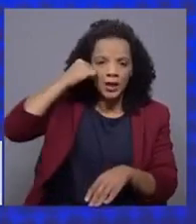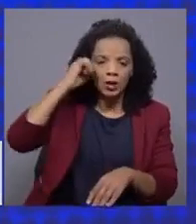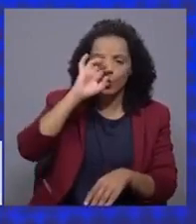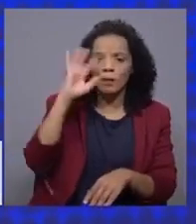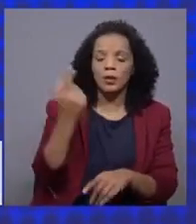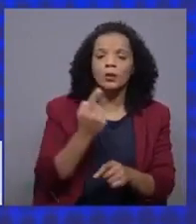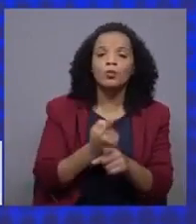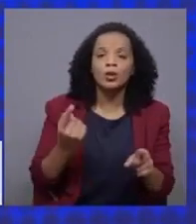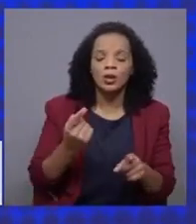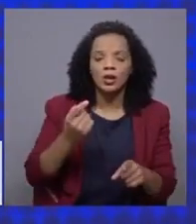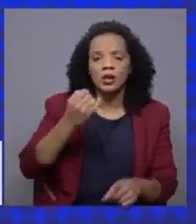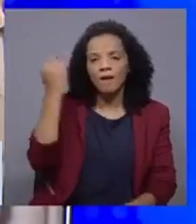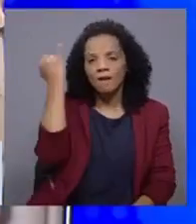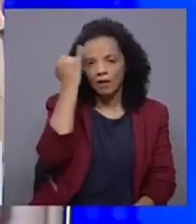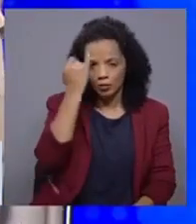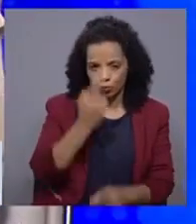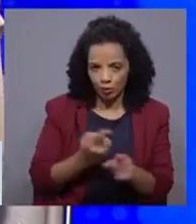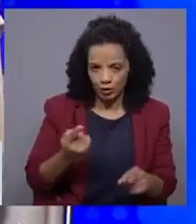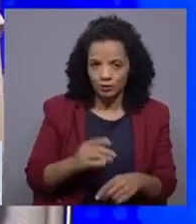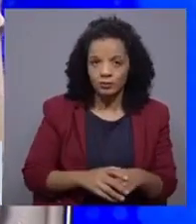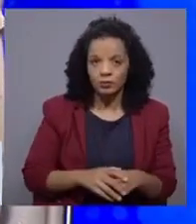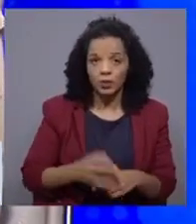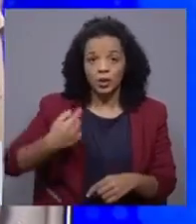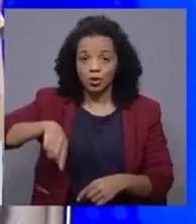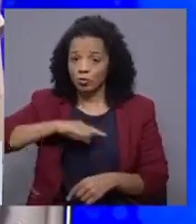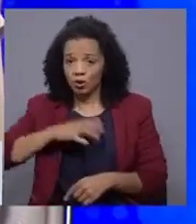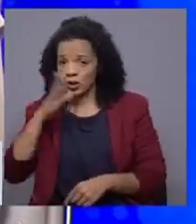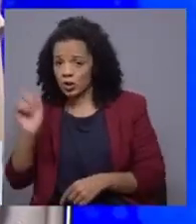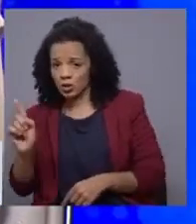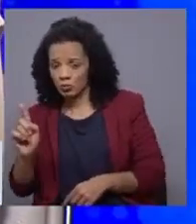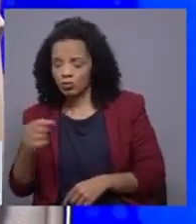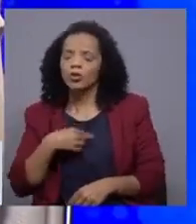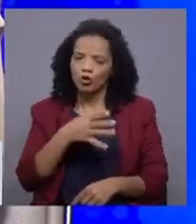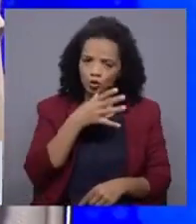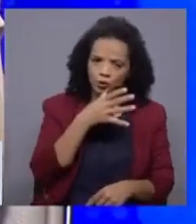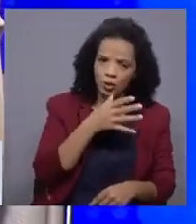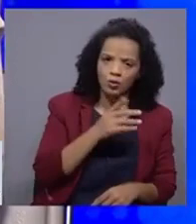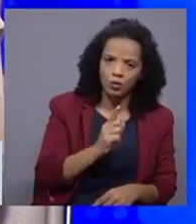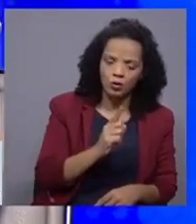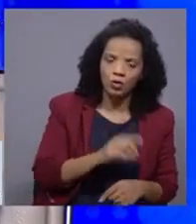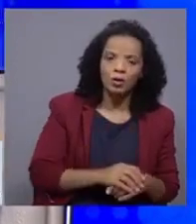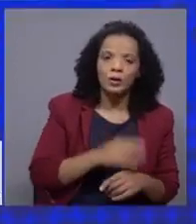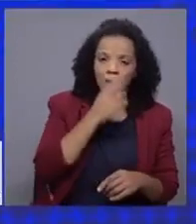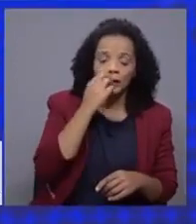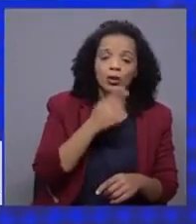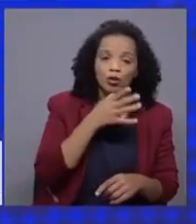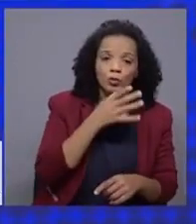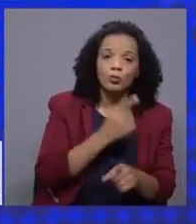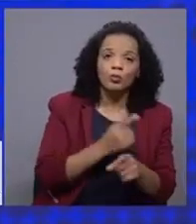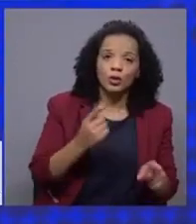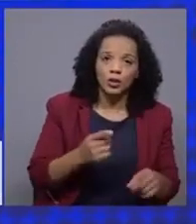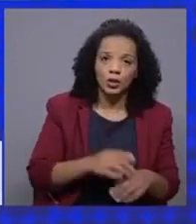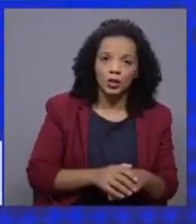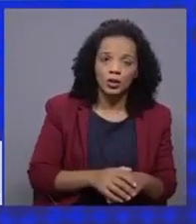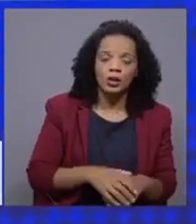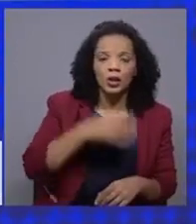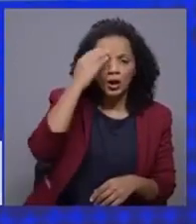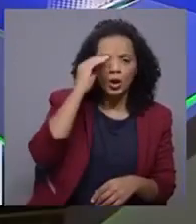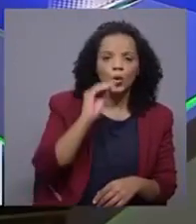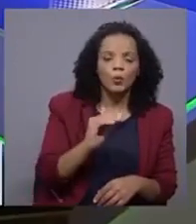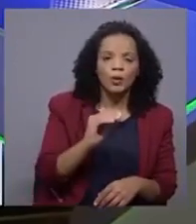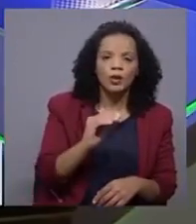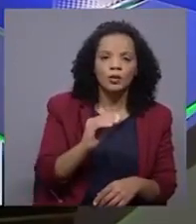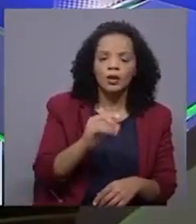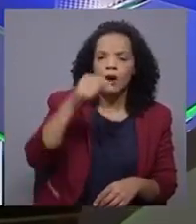explicar porque é que isto é um mito. Bem, em primeiro lugar, dizer que vocês colocam... Mas eu explico porque é que a Universidade Intelectual nos recomenda a